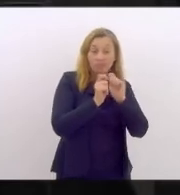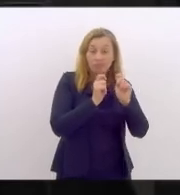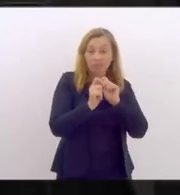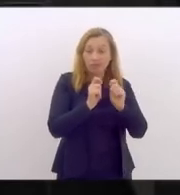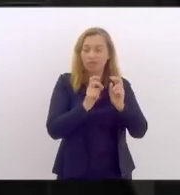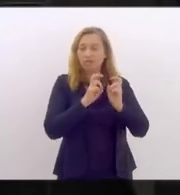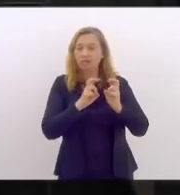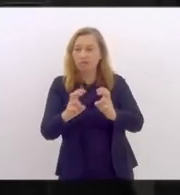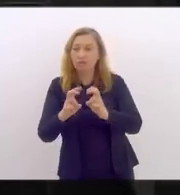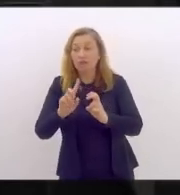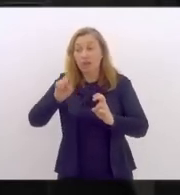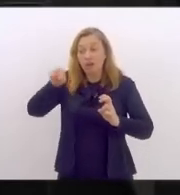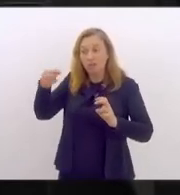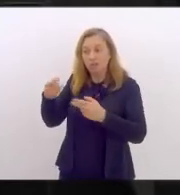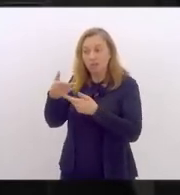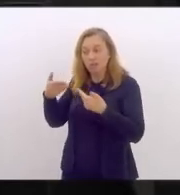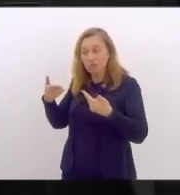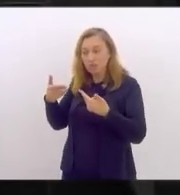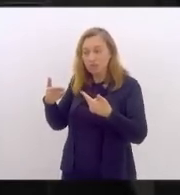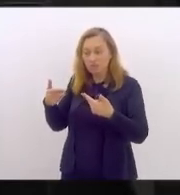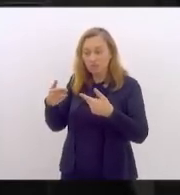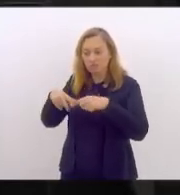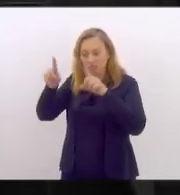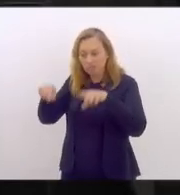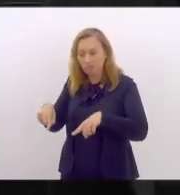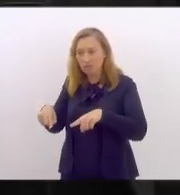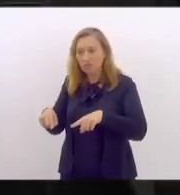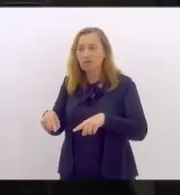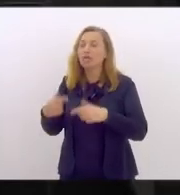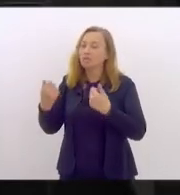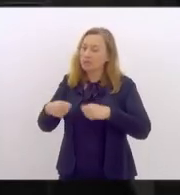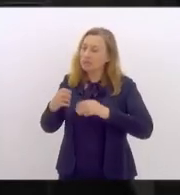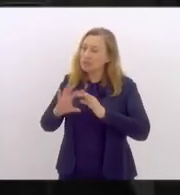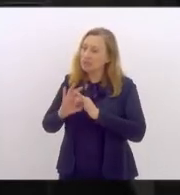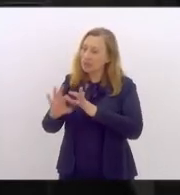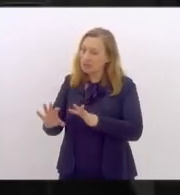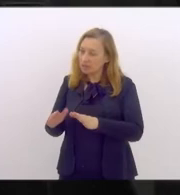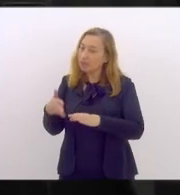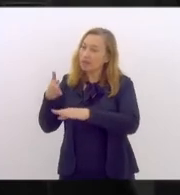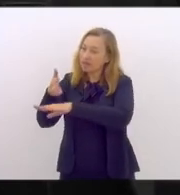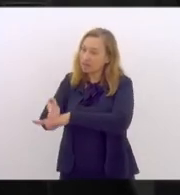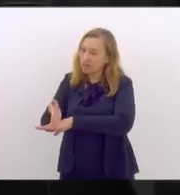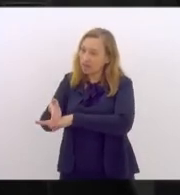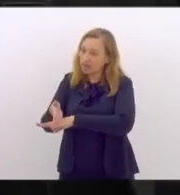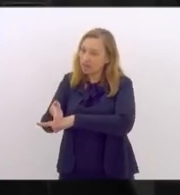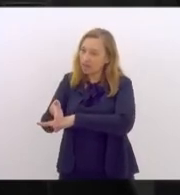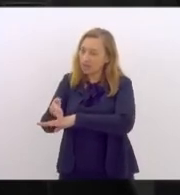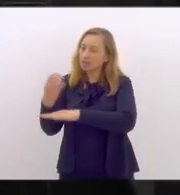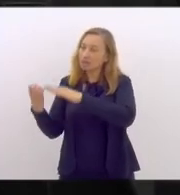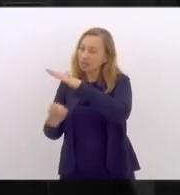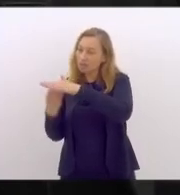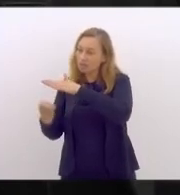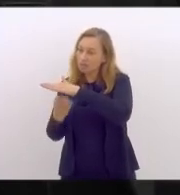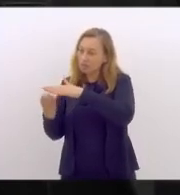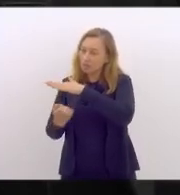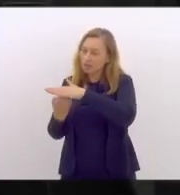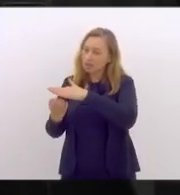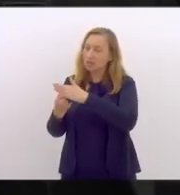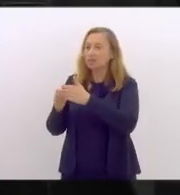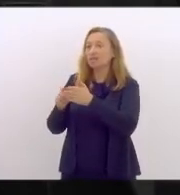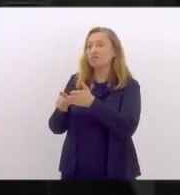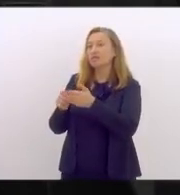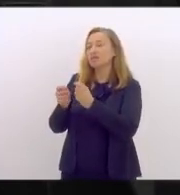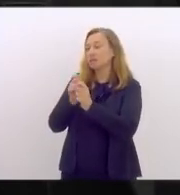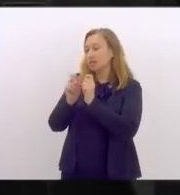da SuperVia é uma outra coisa ela precisaria de autorização para adentrar uma empresa privada um espaço privado